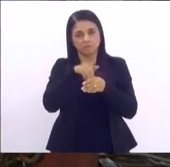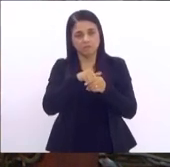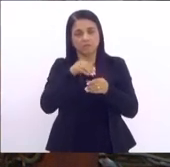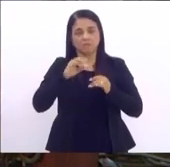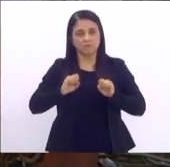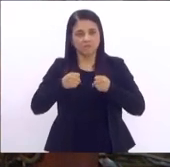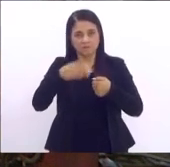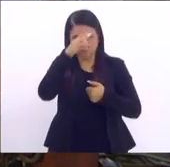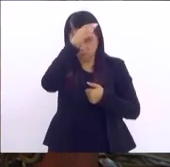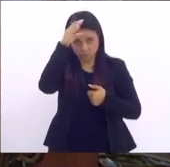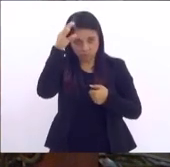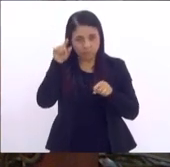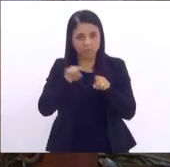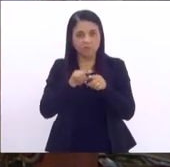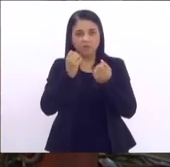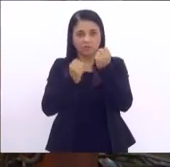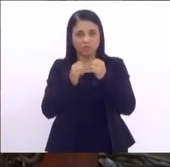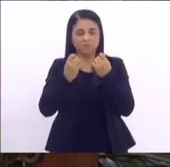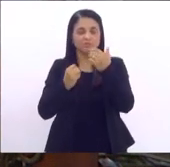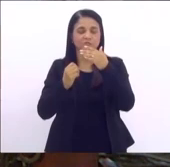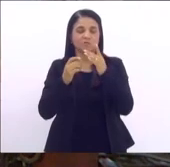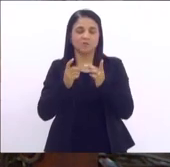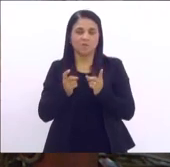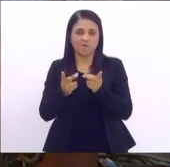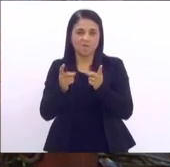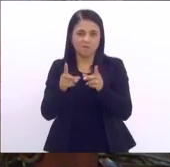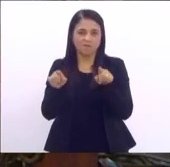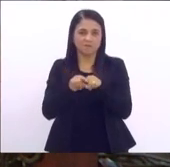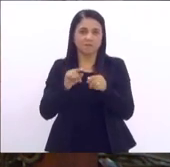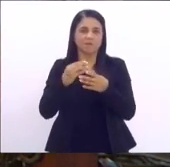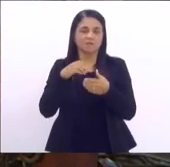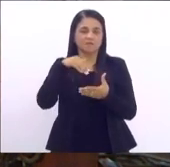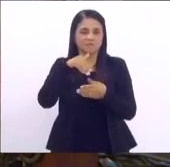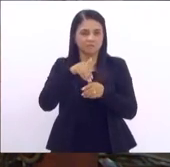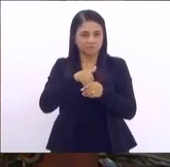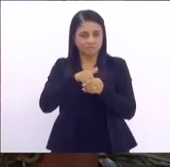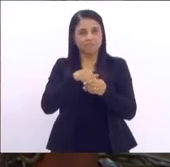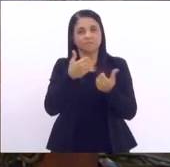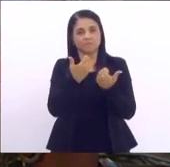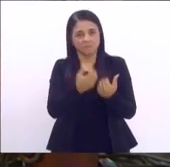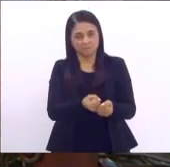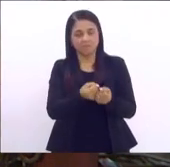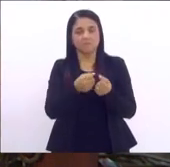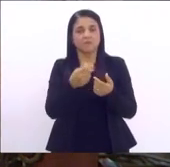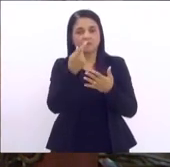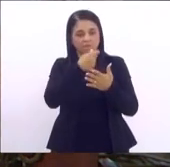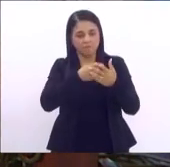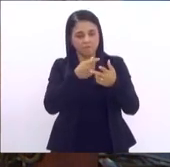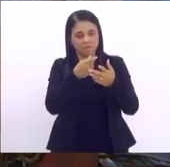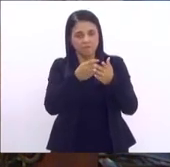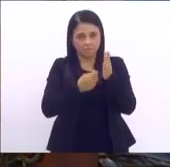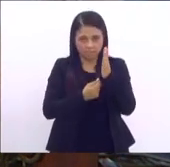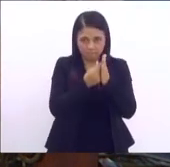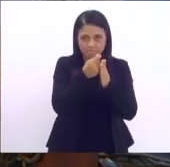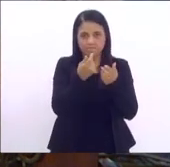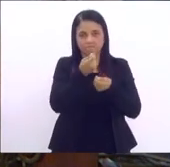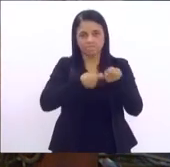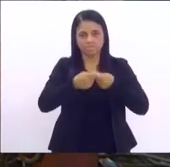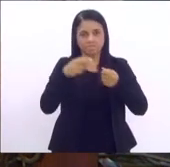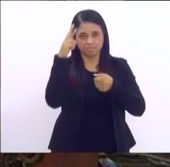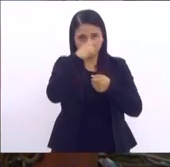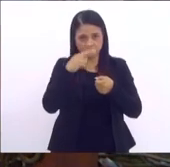Comércio favorável e de Orçamento, Finanças, Fiscalização Financeira e Controle favorável. Relatores, deputados Dr.